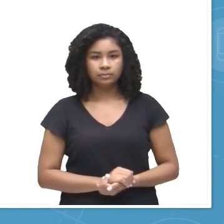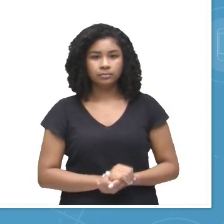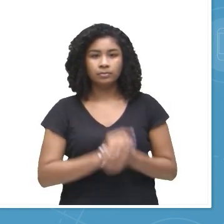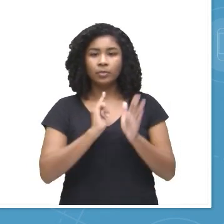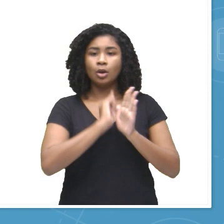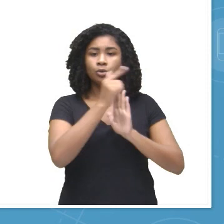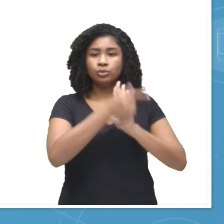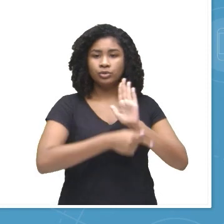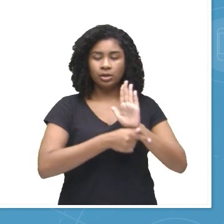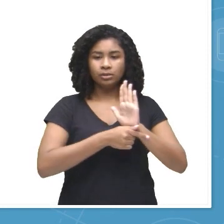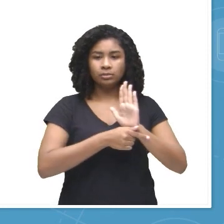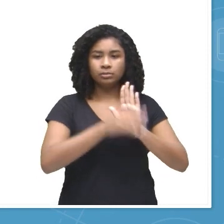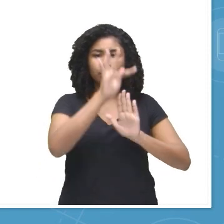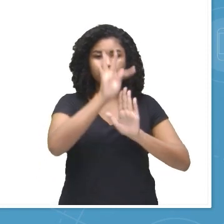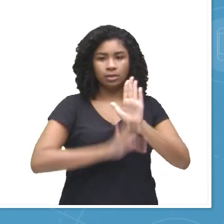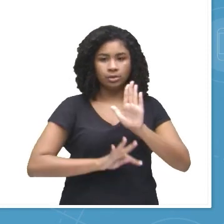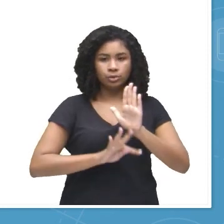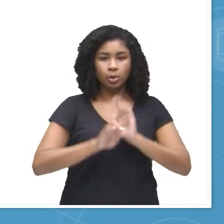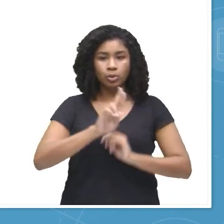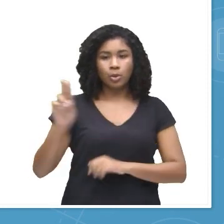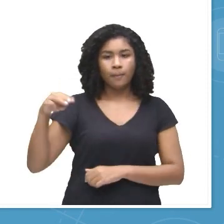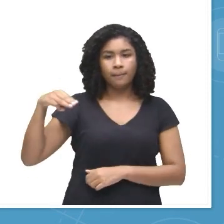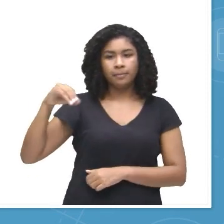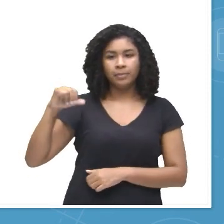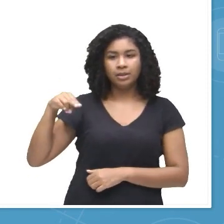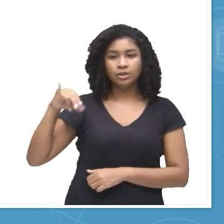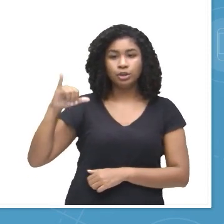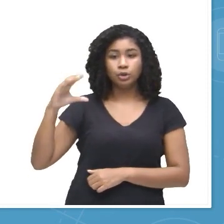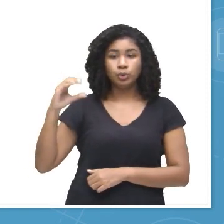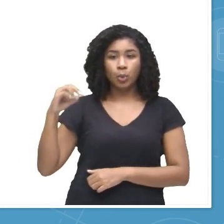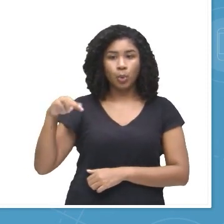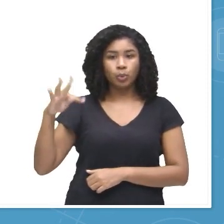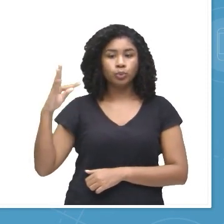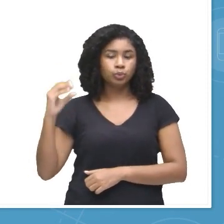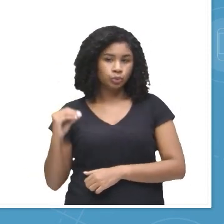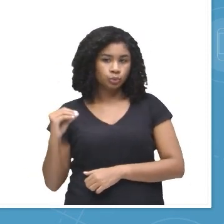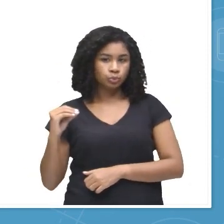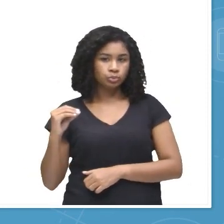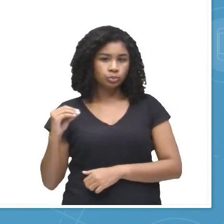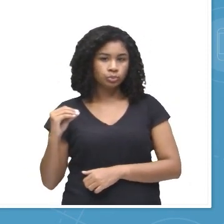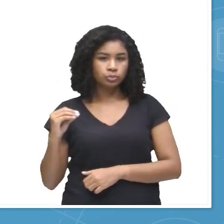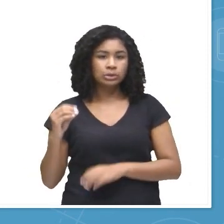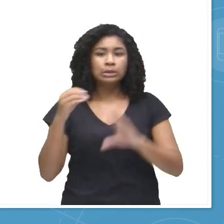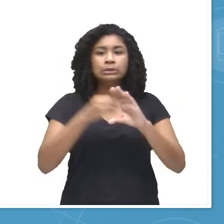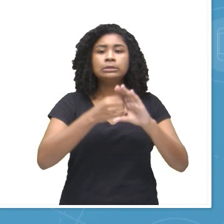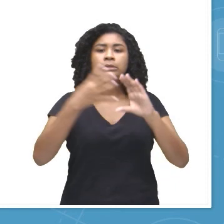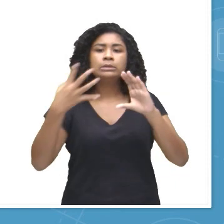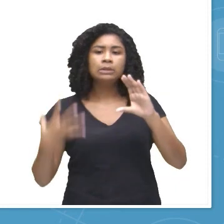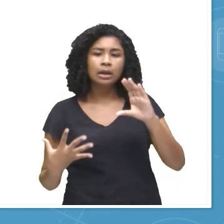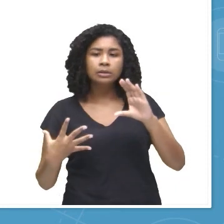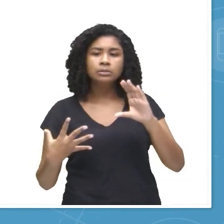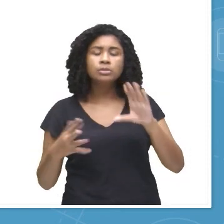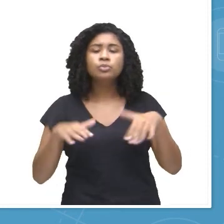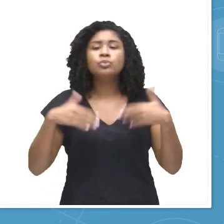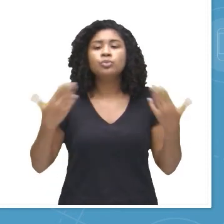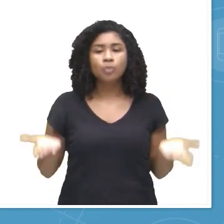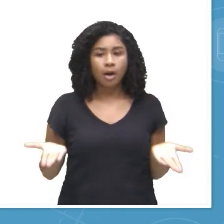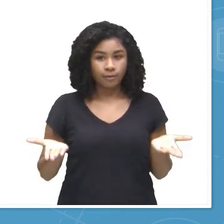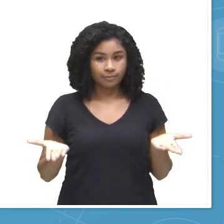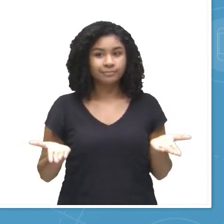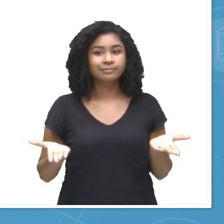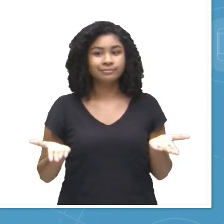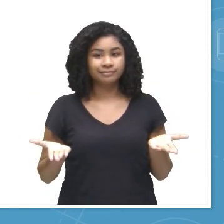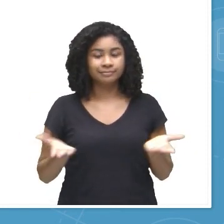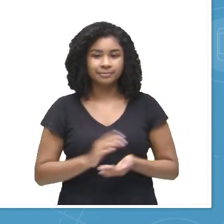de acordo com os estudos sobre o miniconto, marque a alternativa que indica as características desse gênero textual. Então, como a gente estudou